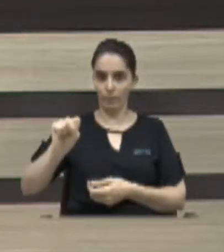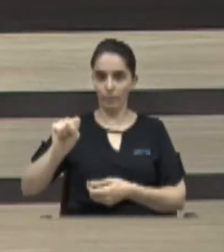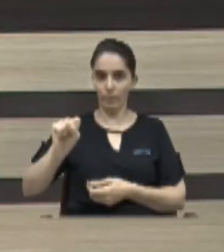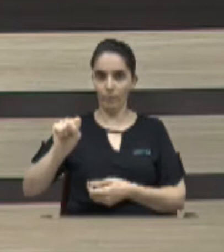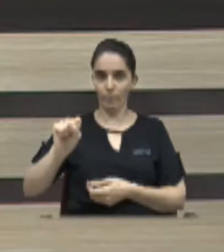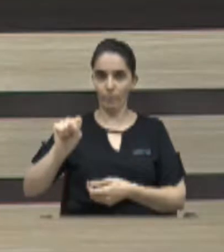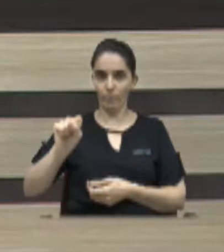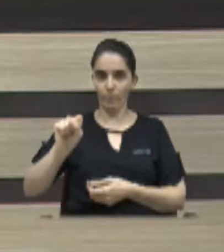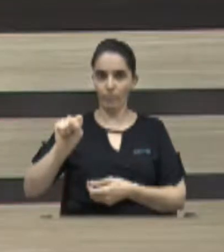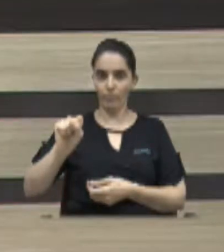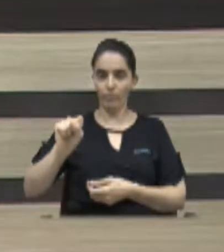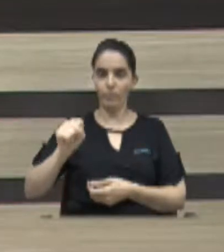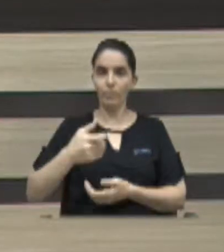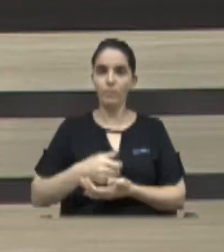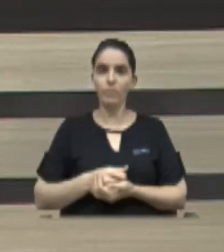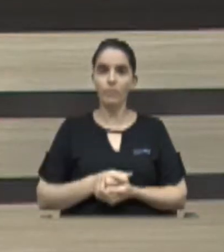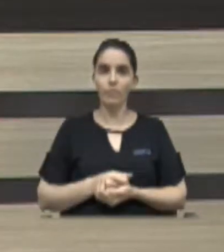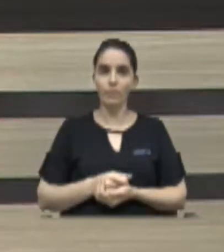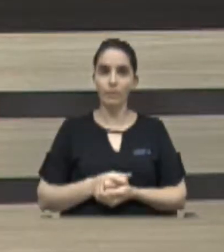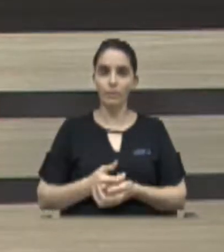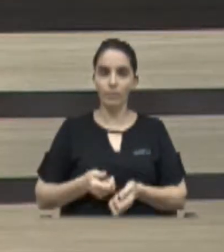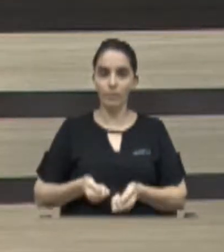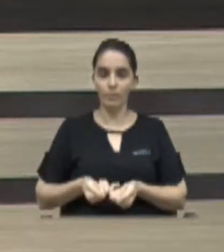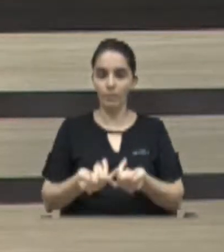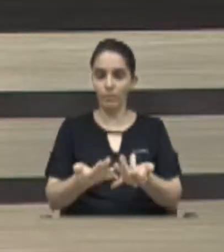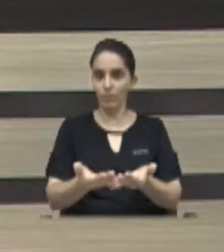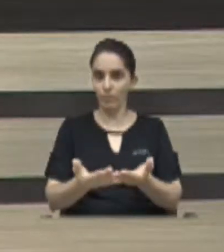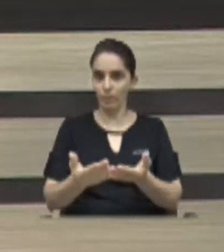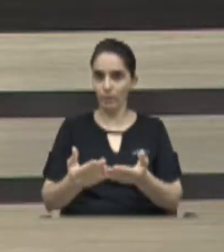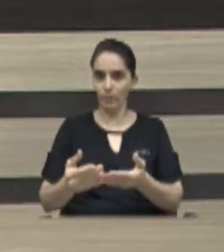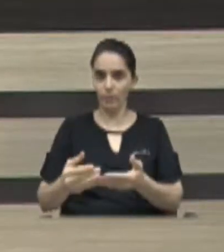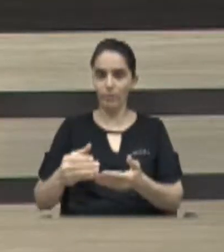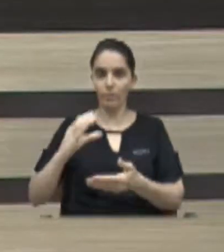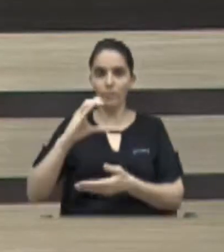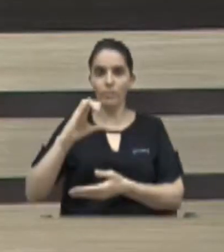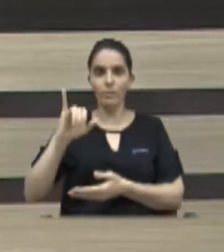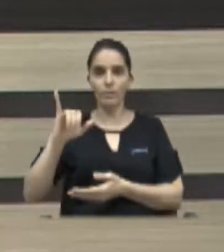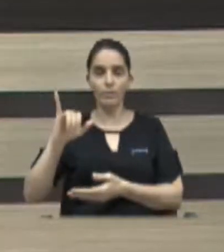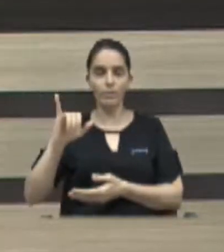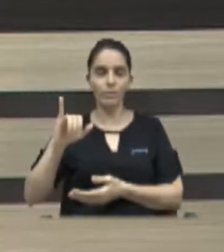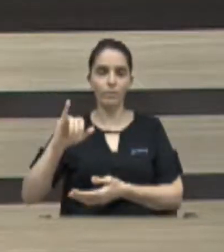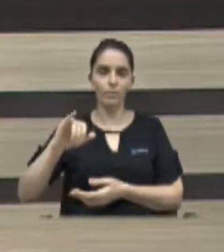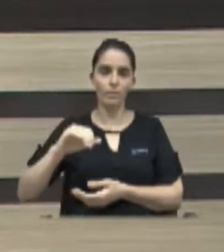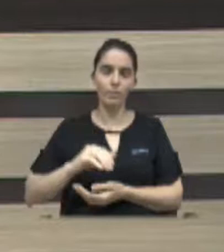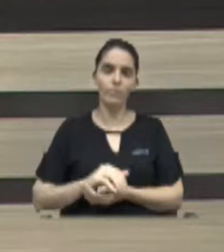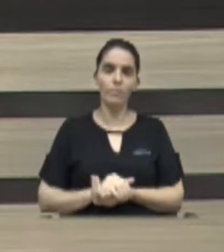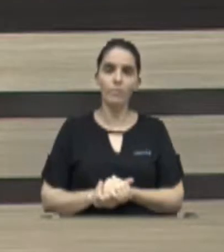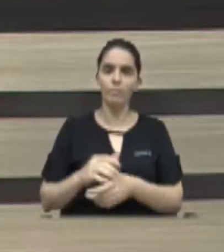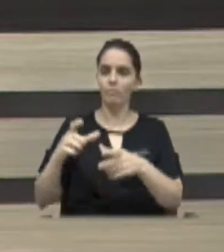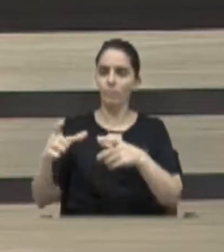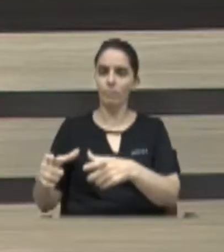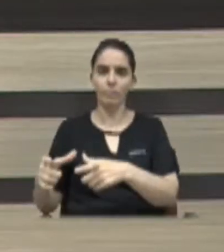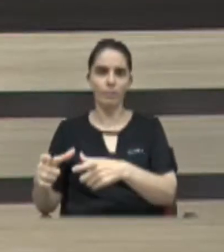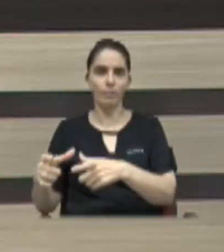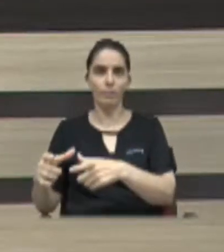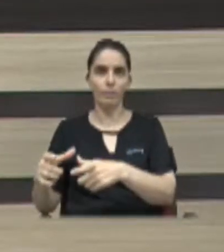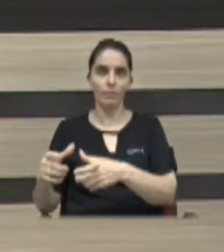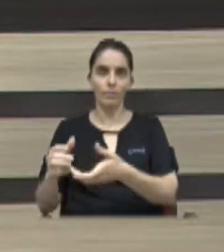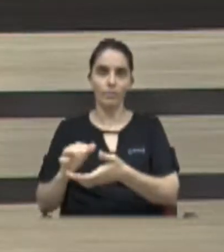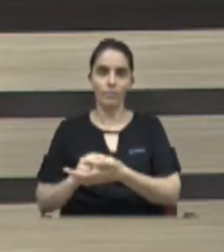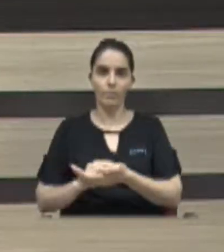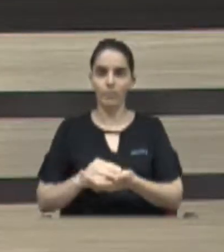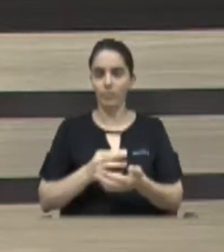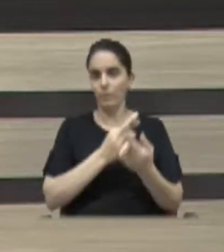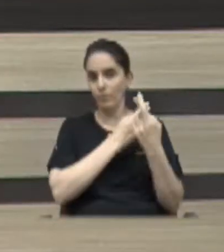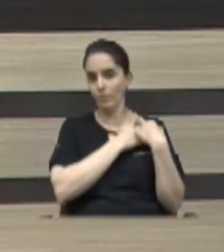Poder Executivo sobre a distribuição de vagas no CI José Reinaldo Ribeiro Brunharo.